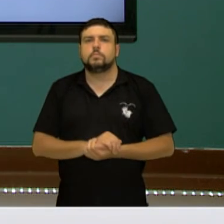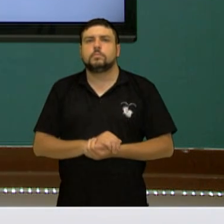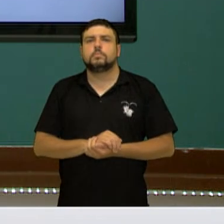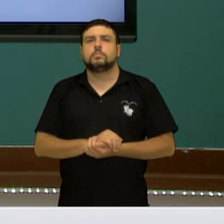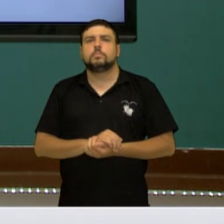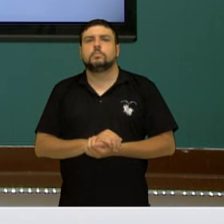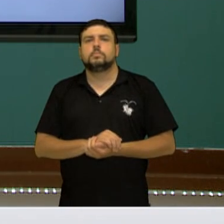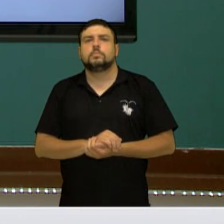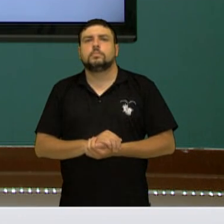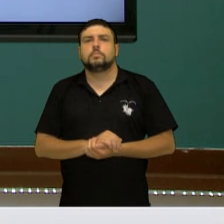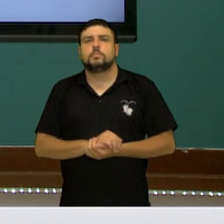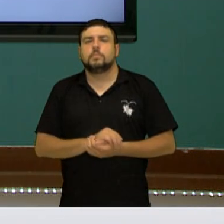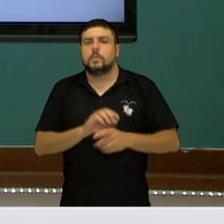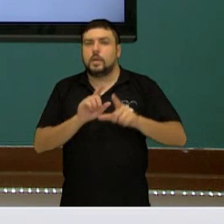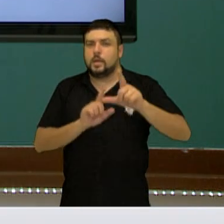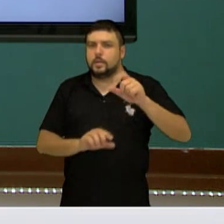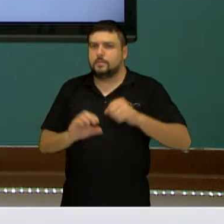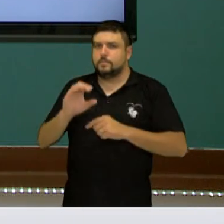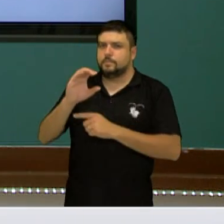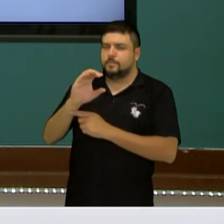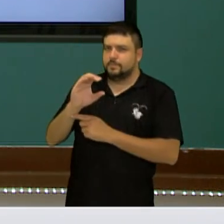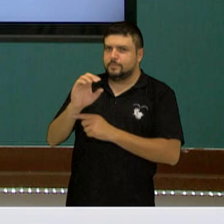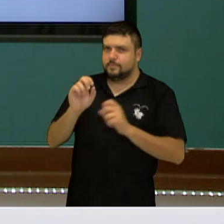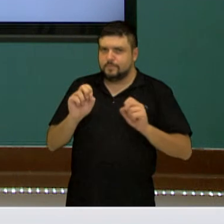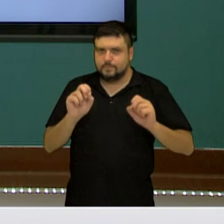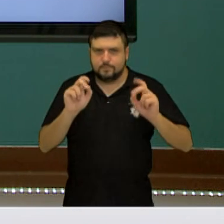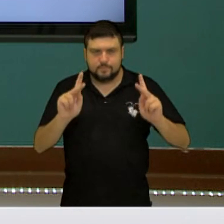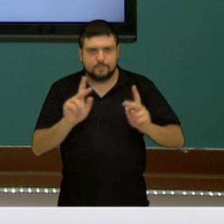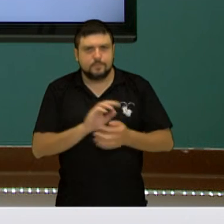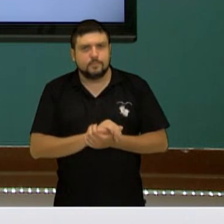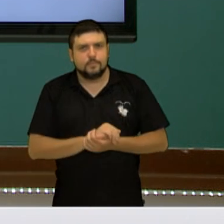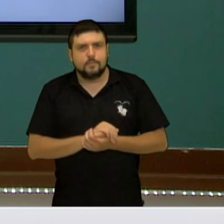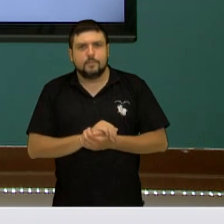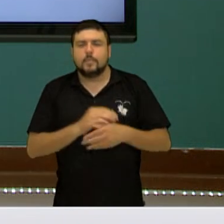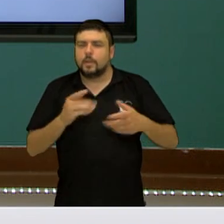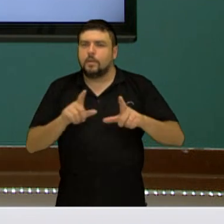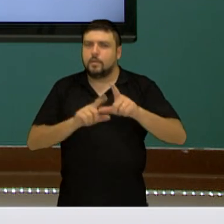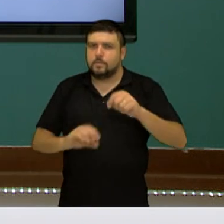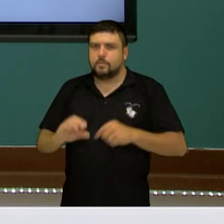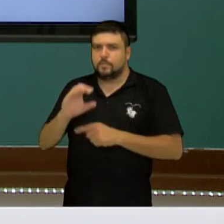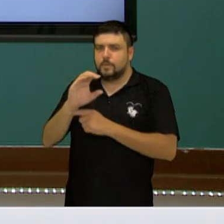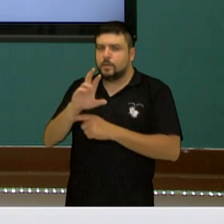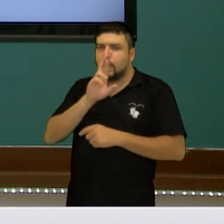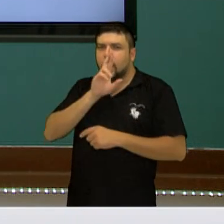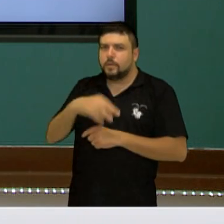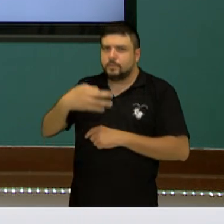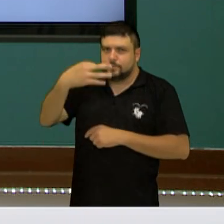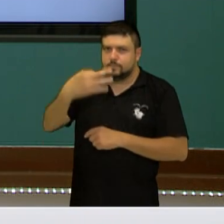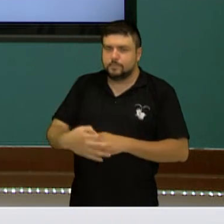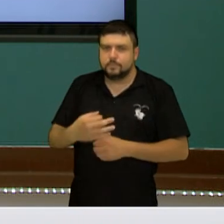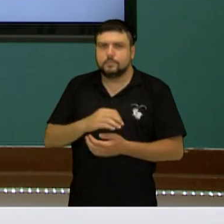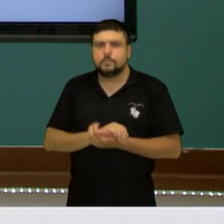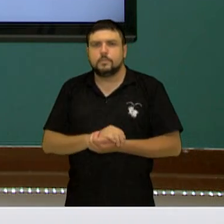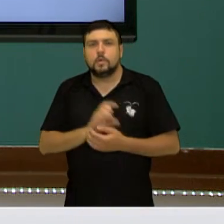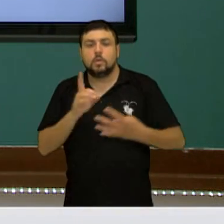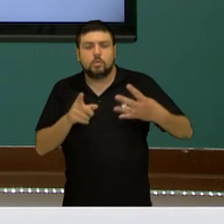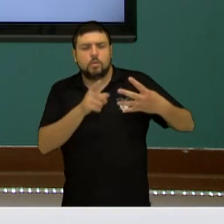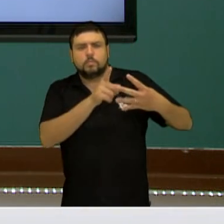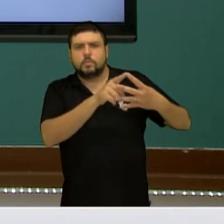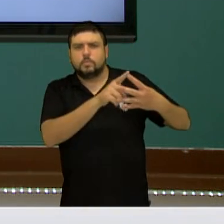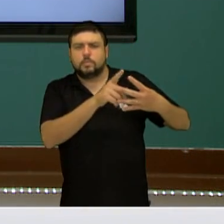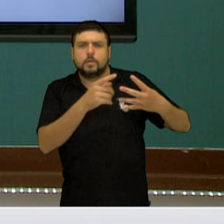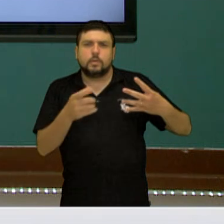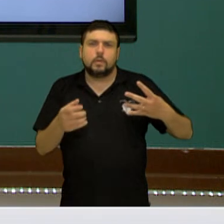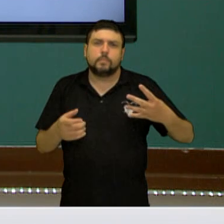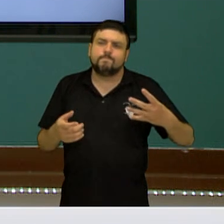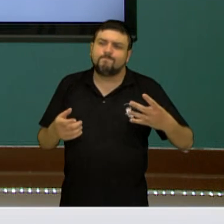assinala a letra C, tá bom? Ela que contém as 3 opções que estão corretas. Só tem a primeira, que é muito triste